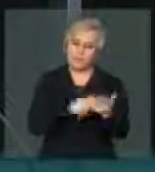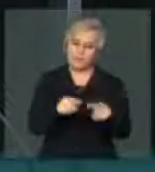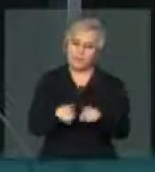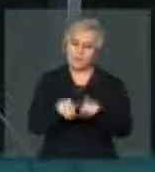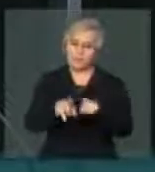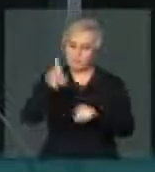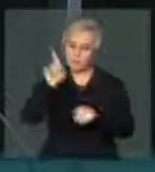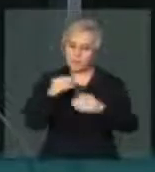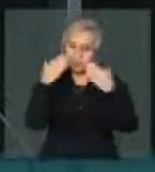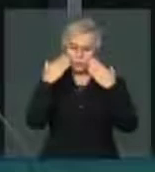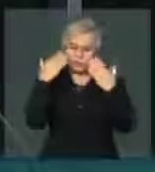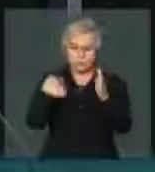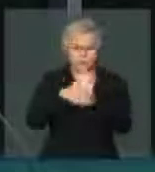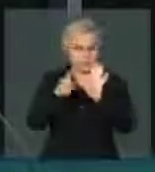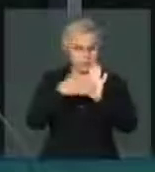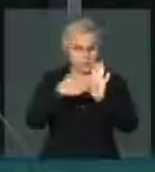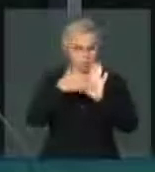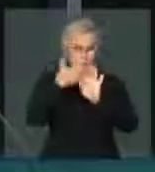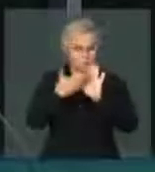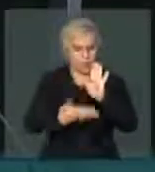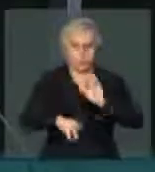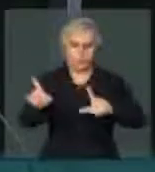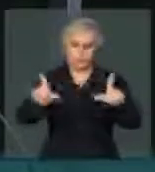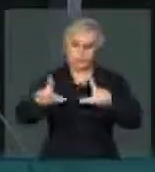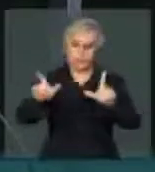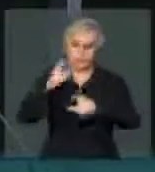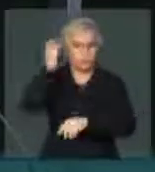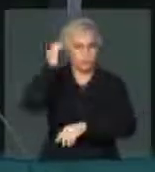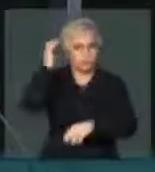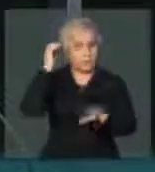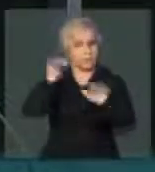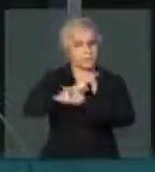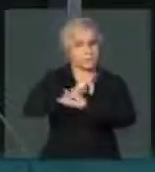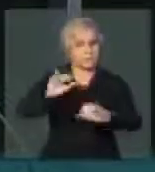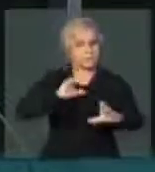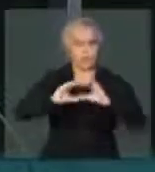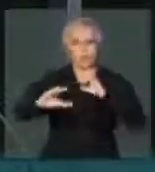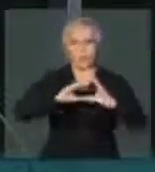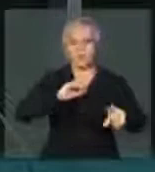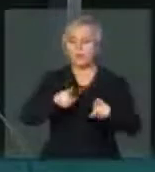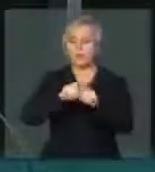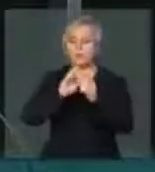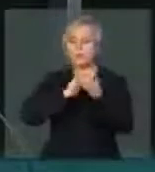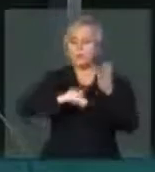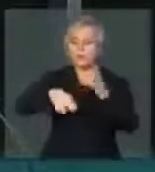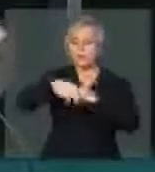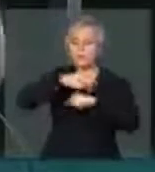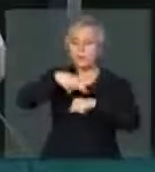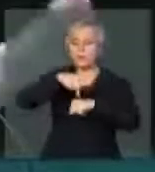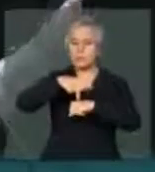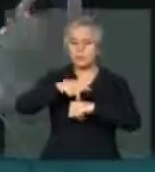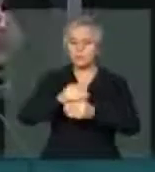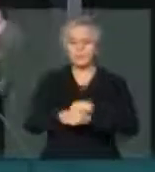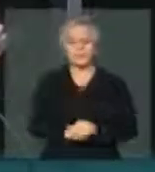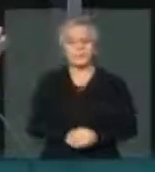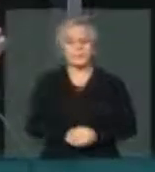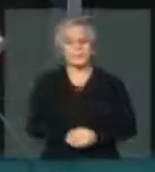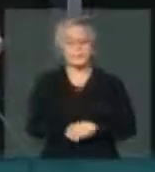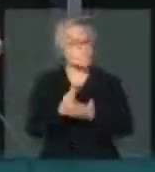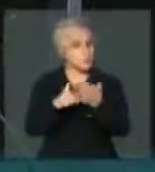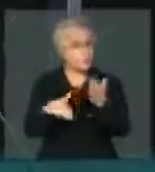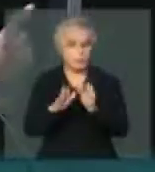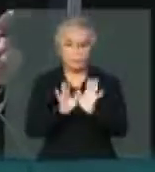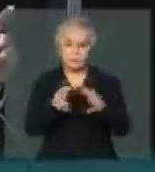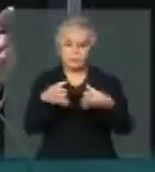a apresentar suas propostas na televisão, no rádio, nos grandes meios de comunicação, concessão pública, para todos os